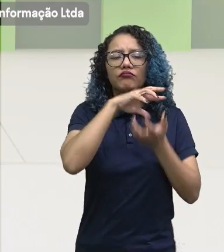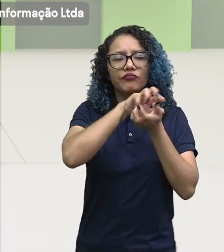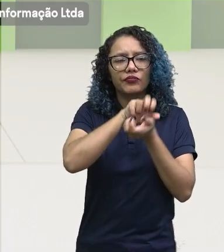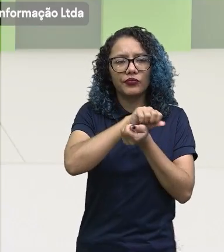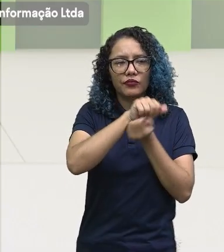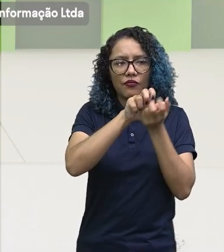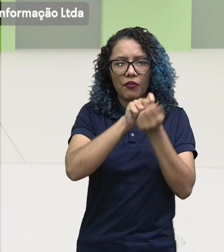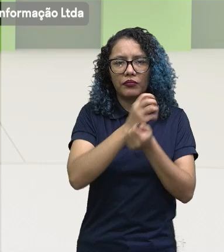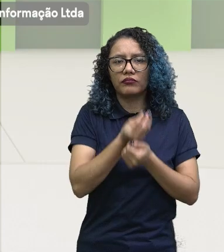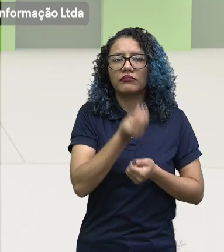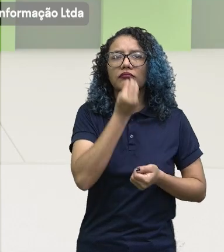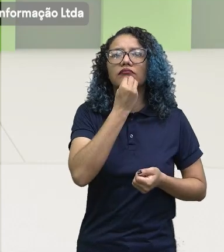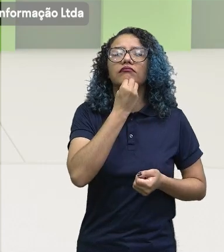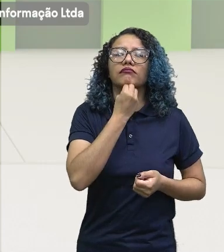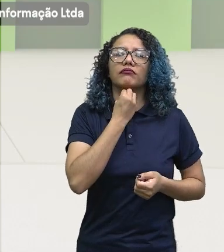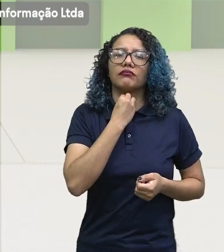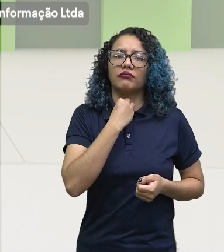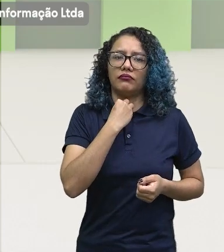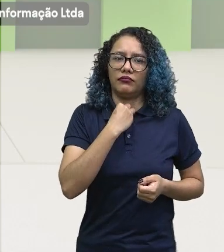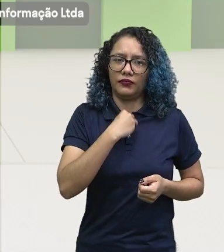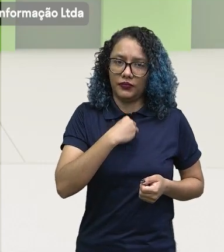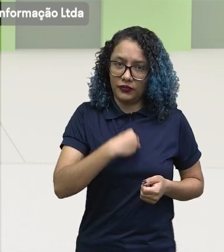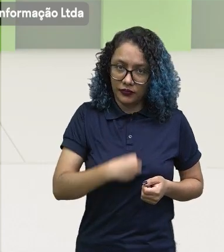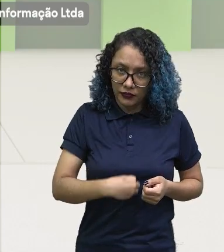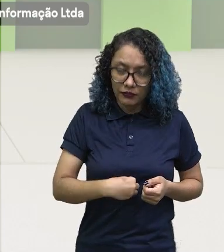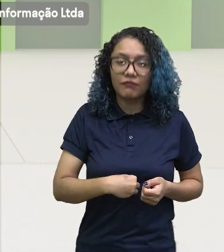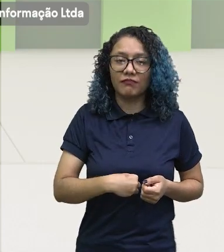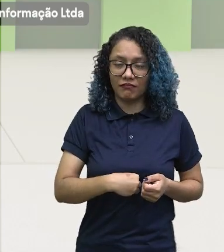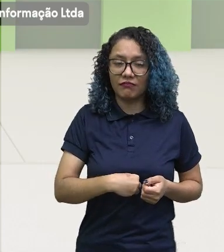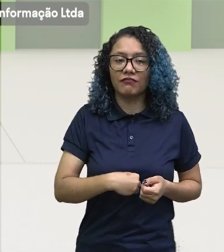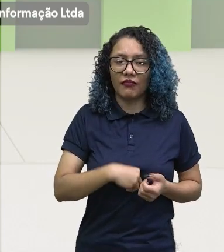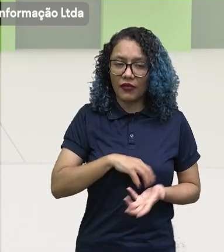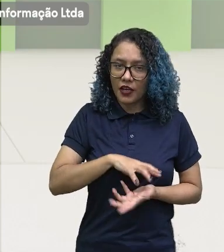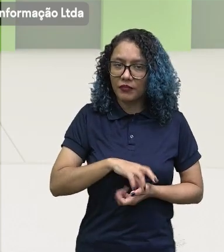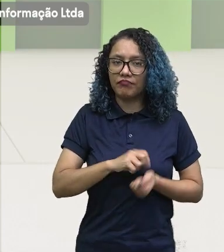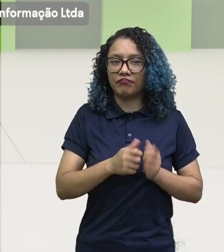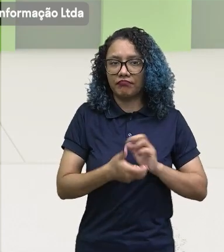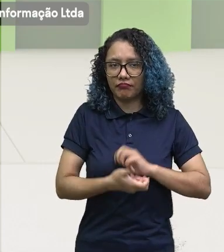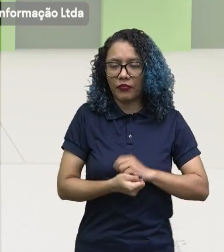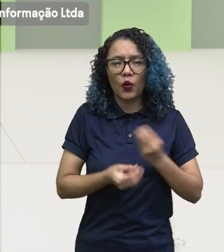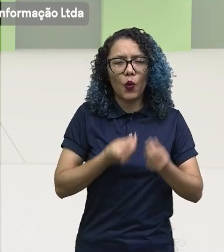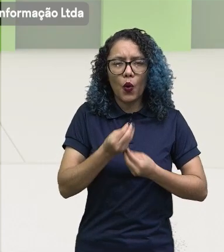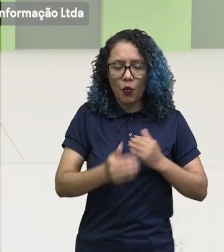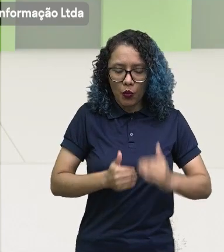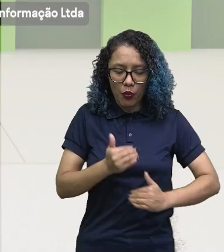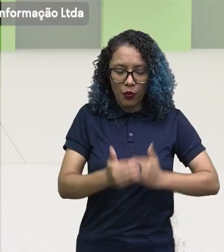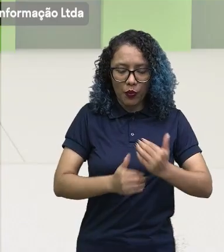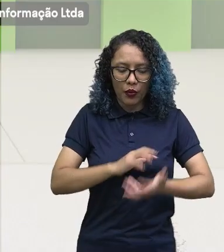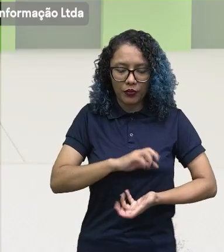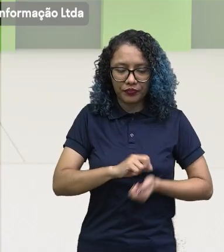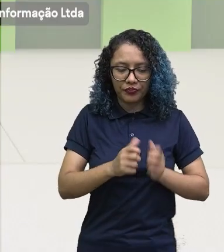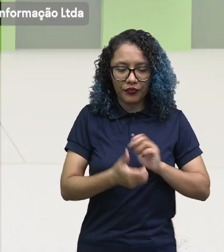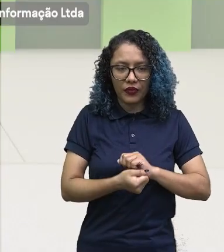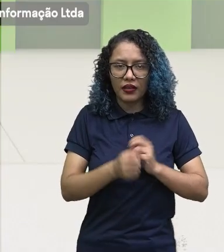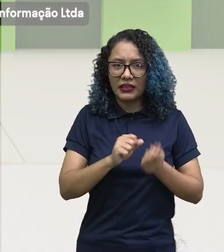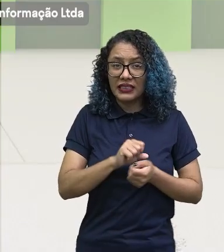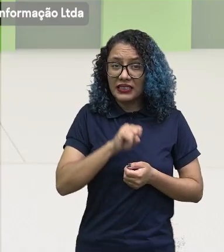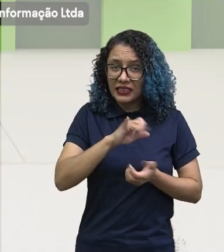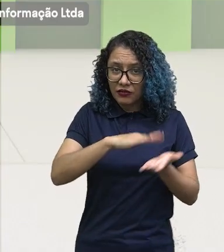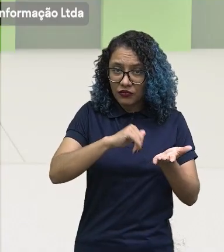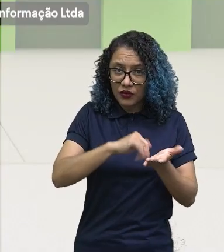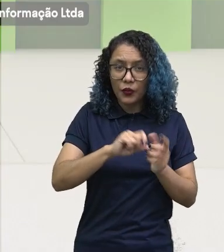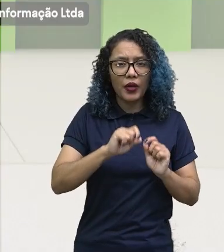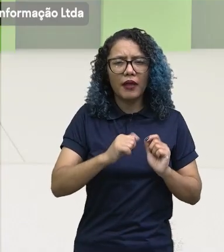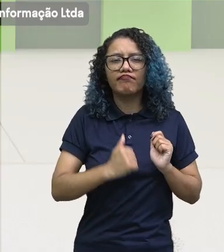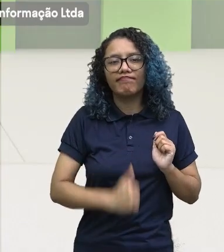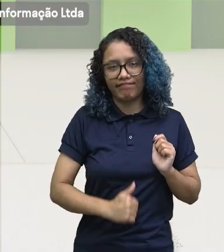mastigação até a absorção dos nutrientes que a gente precisa, né, e aí o que vai ser, o que não for utilizado sendo eliminado,